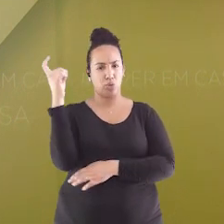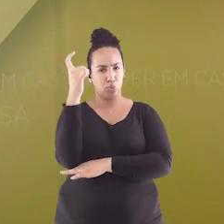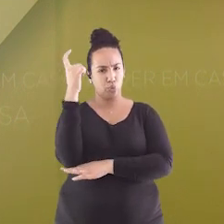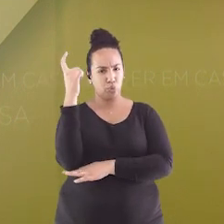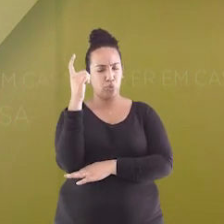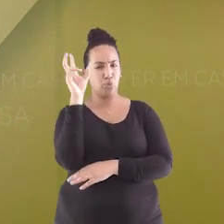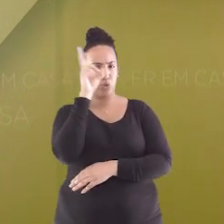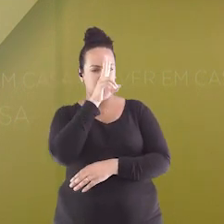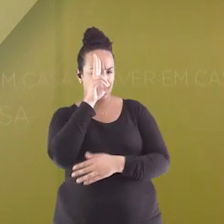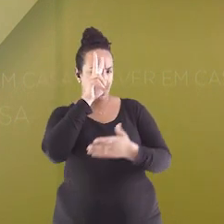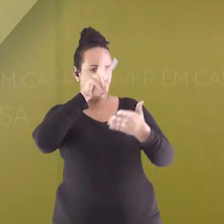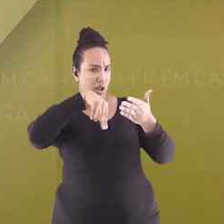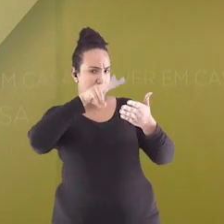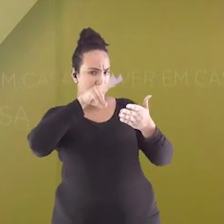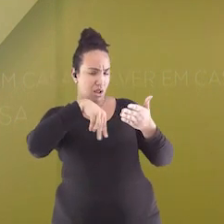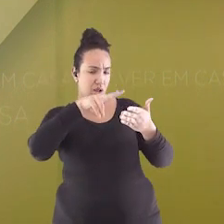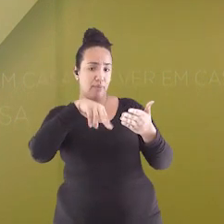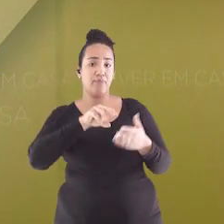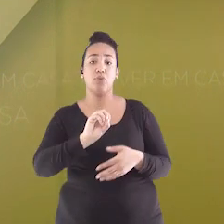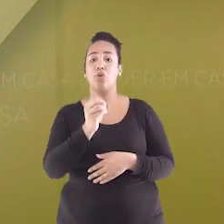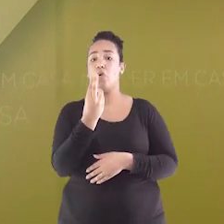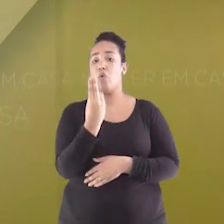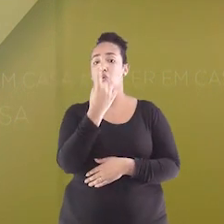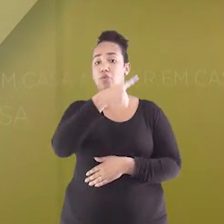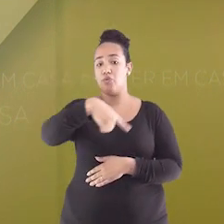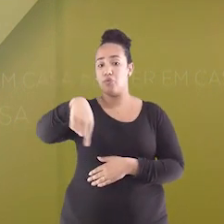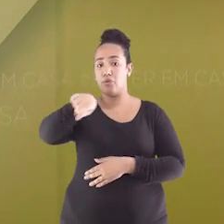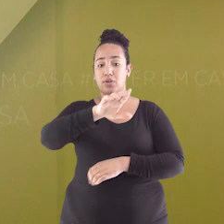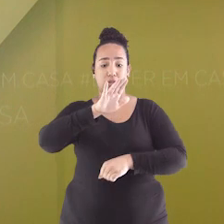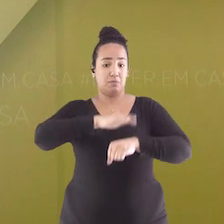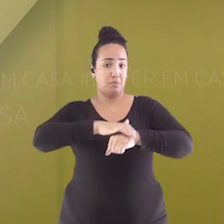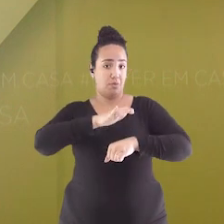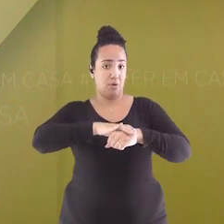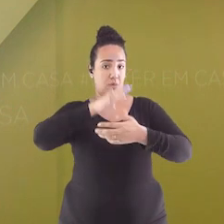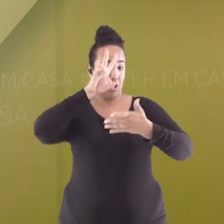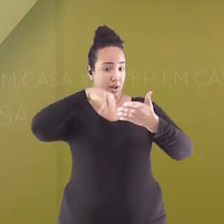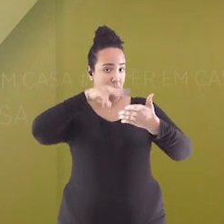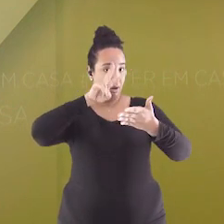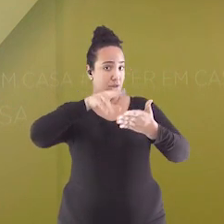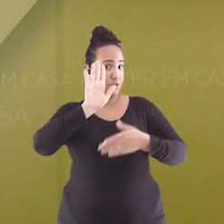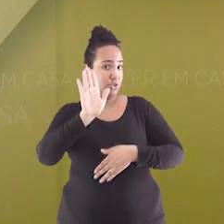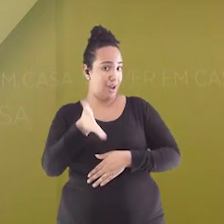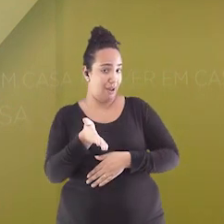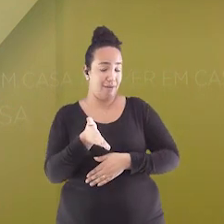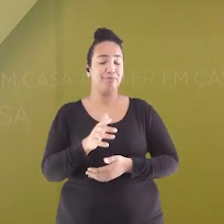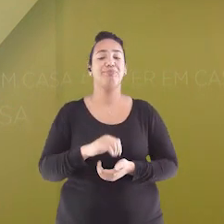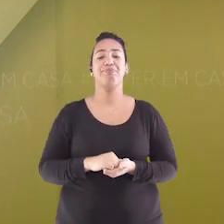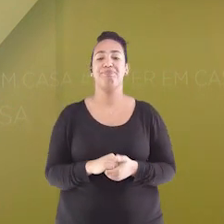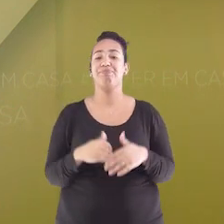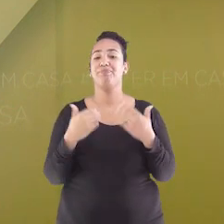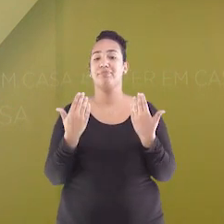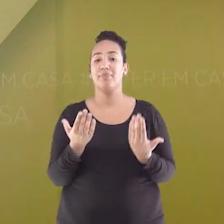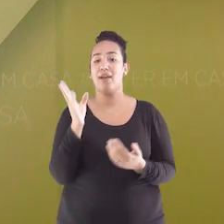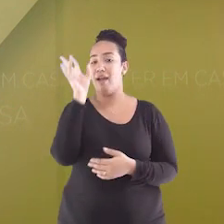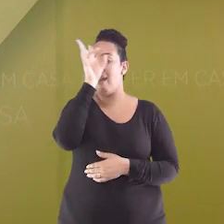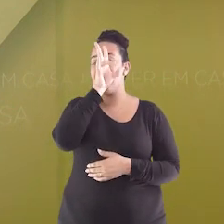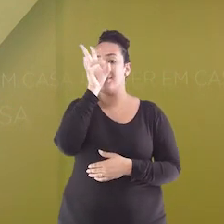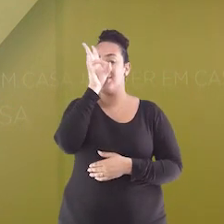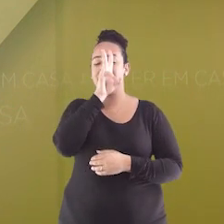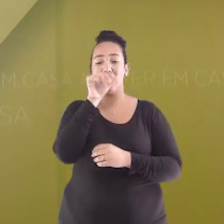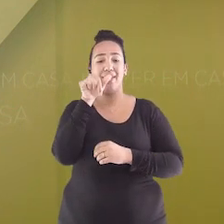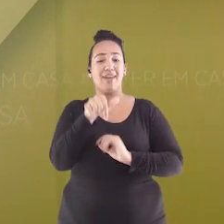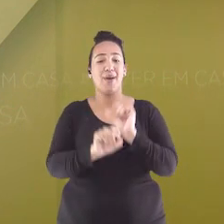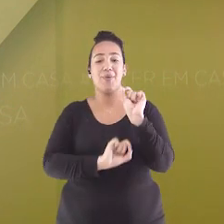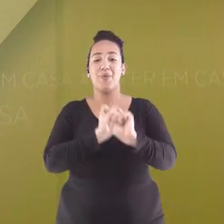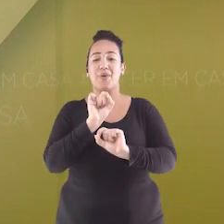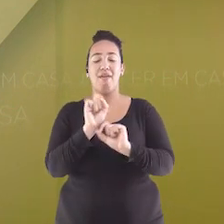vocês? Ou vocês já fazem as próprias leituras? Bom, o legal é que as histórias são feitas para nos